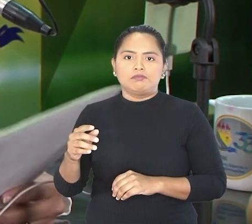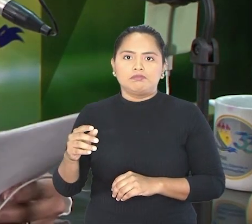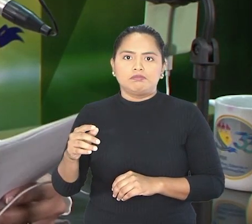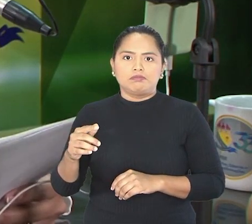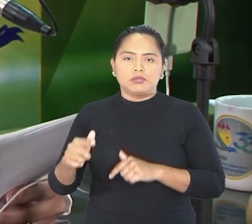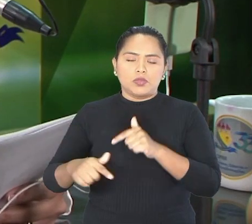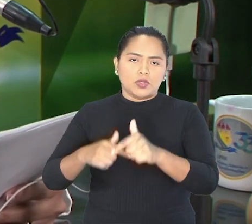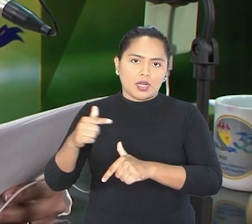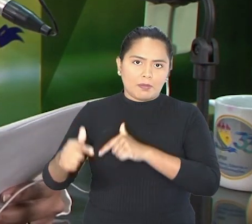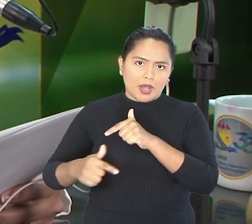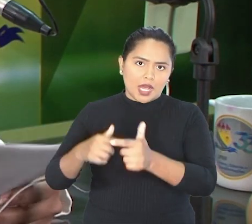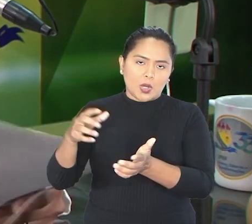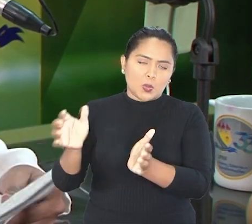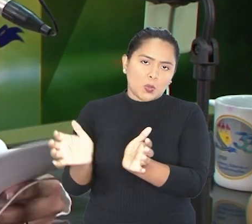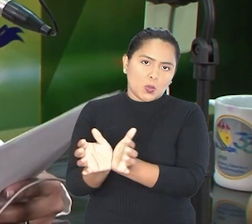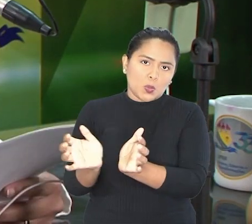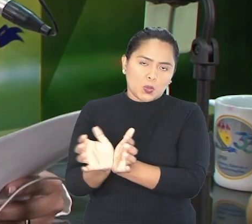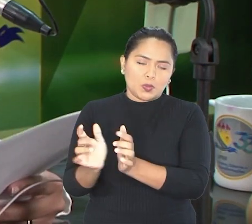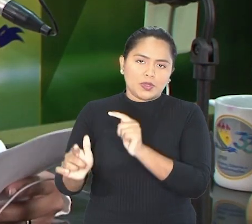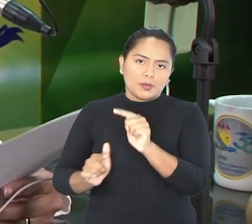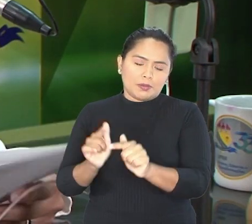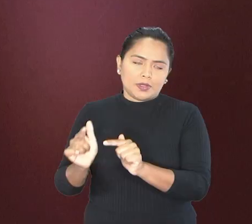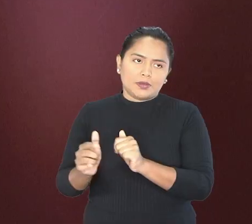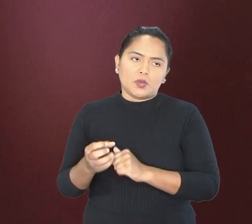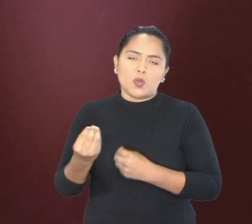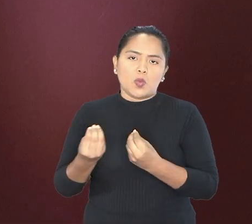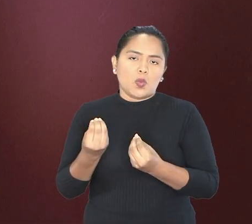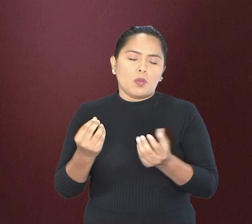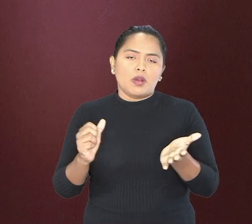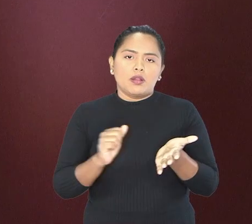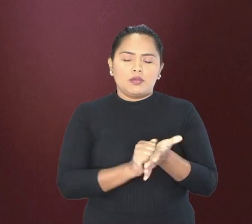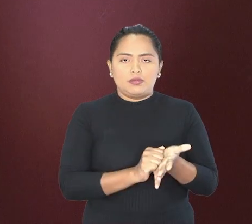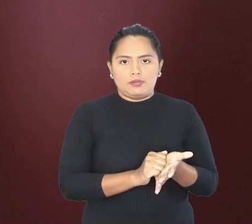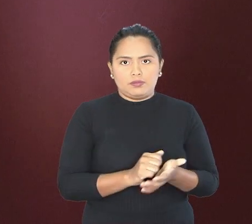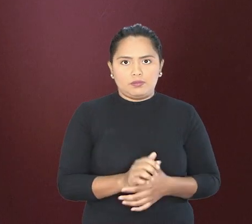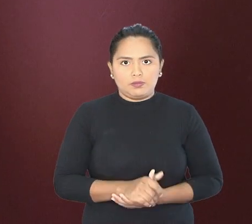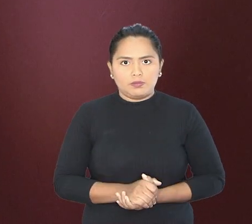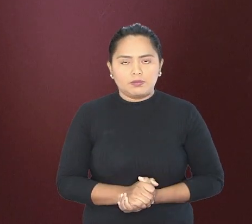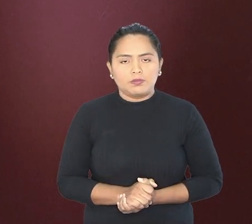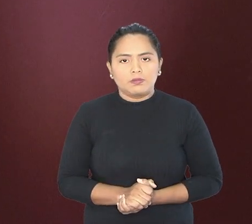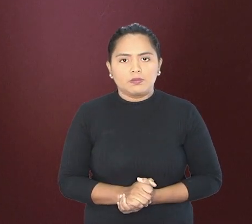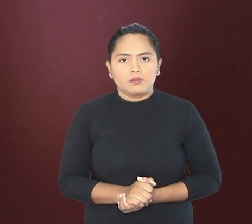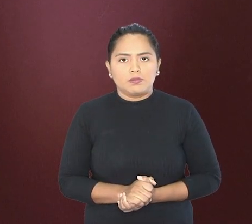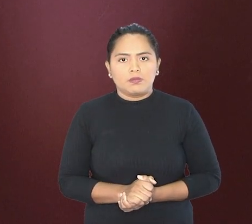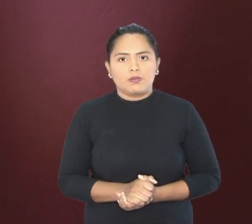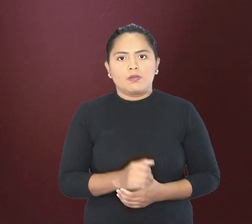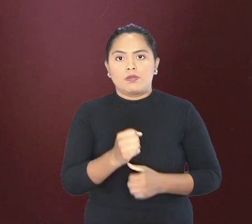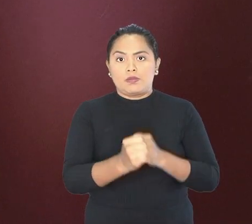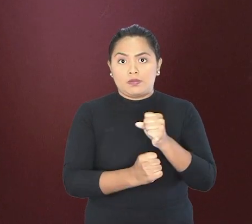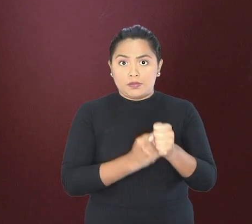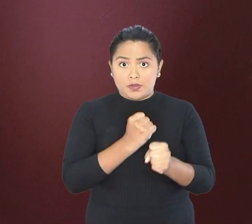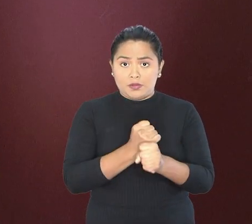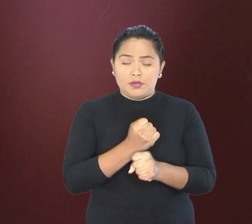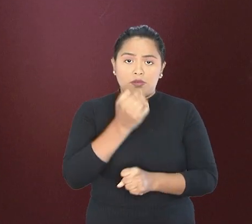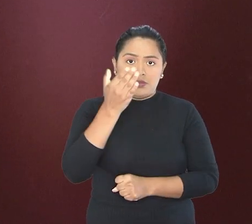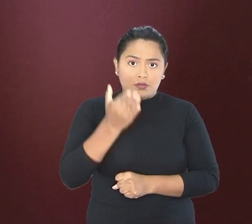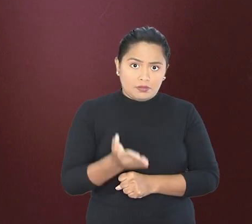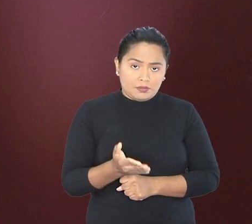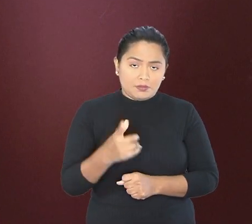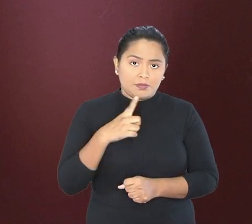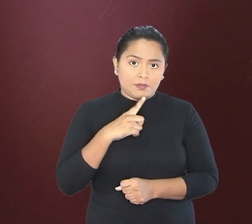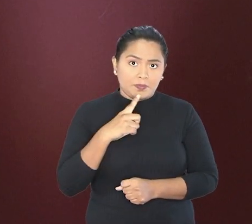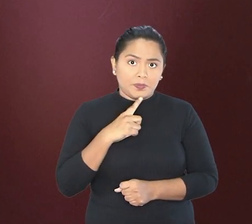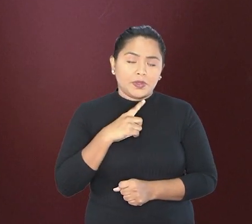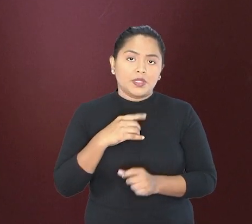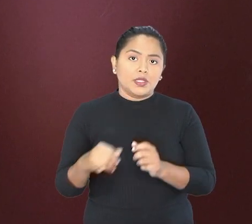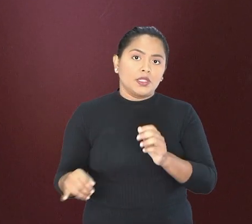Qual a importância desse cadastro? Como ele funciona? Olha, a gente refaz anualmente um edital